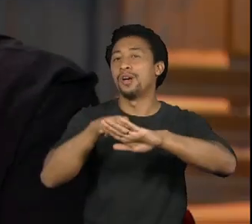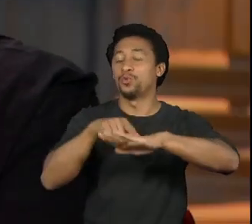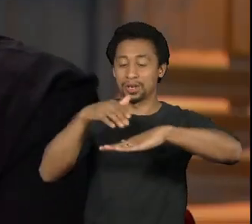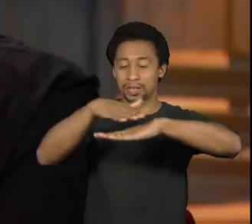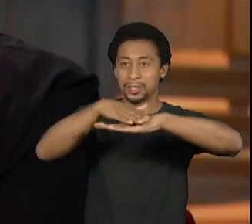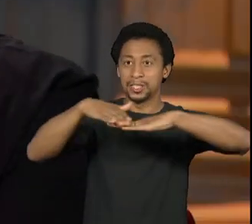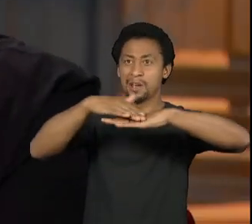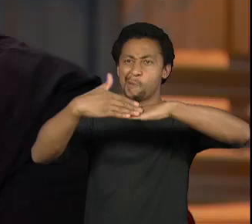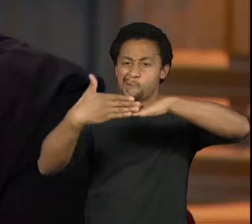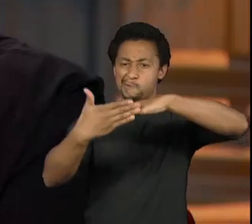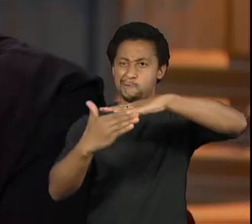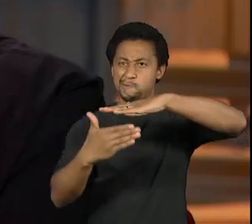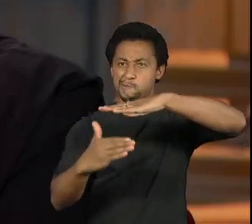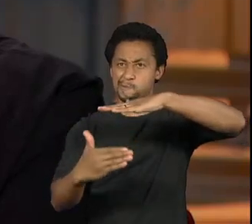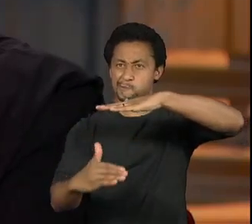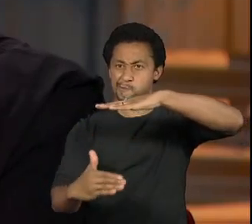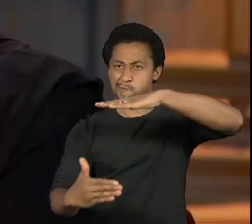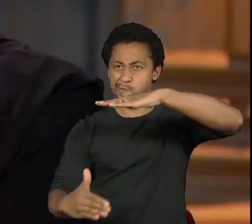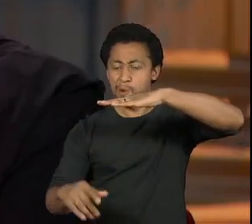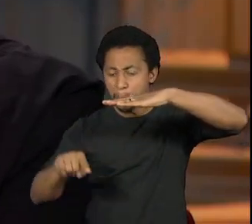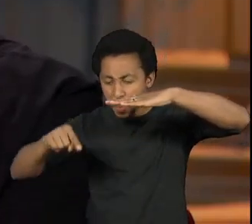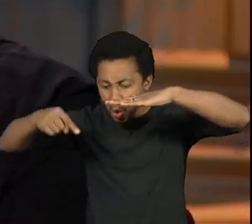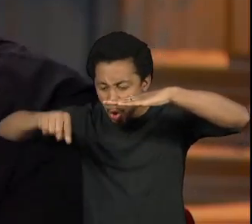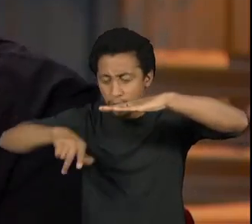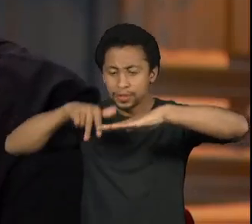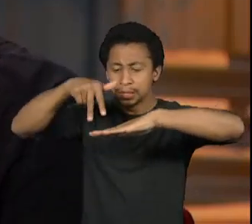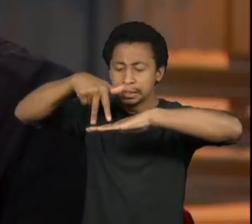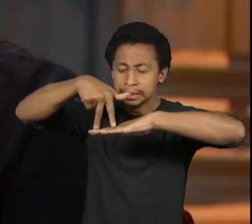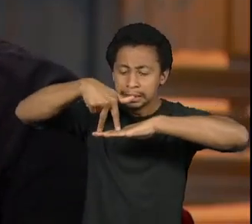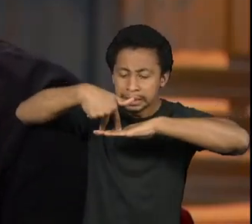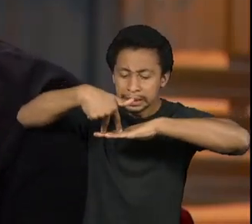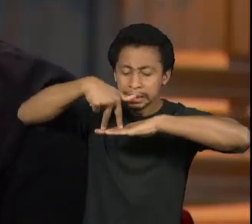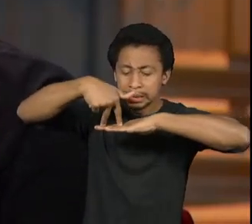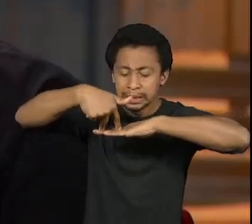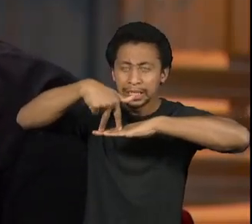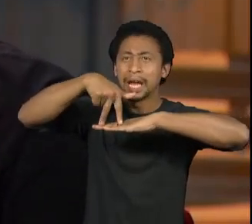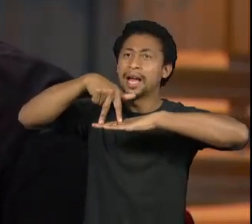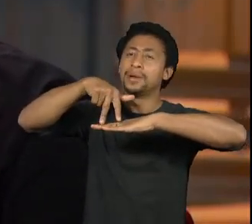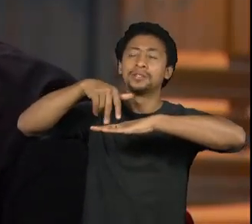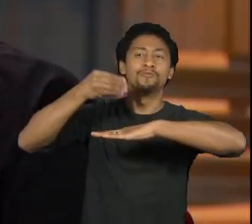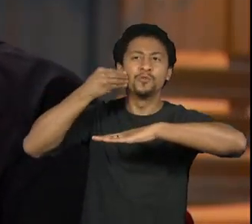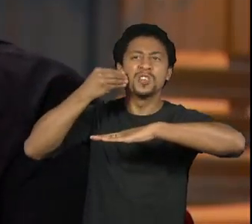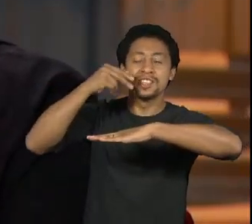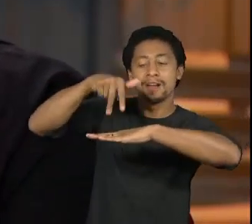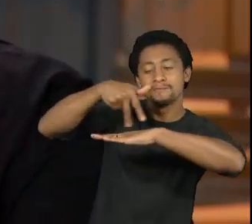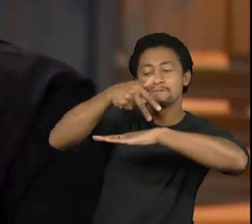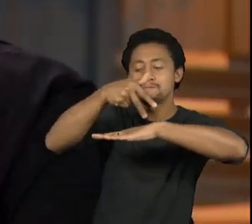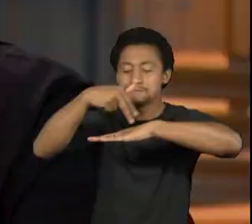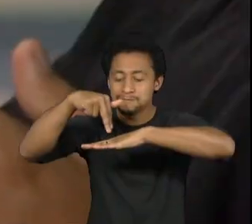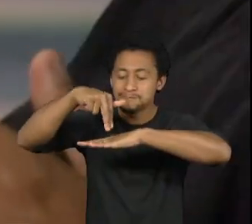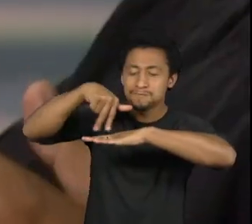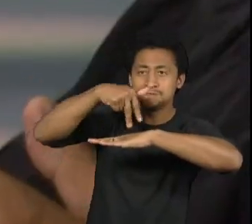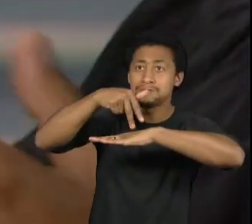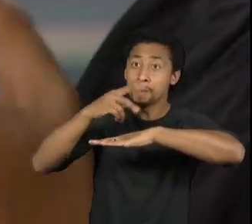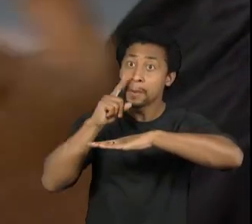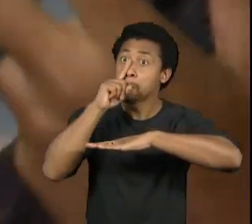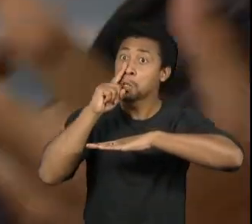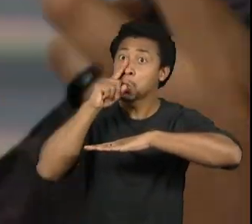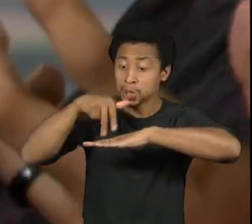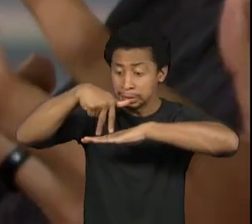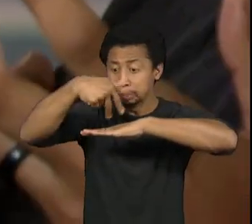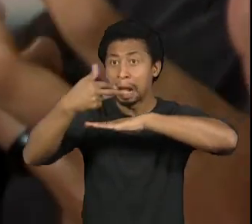o desamparo a própria da vida se você reconhece esse desamparo e começa a